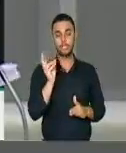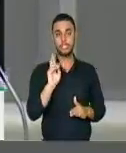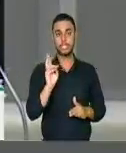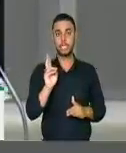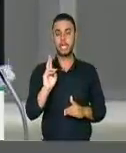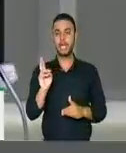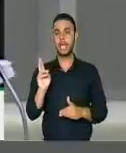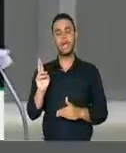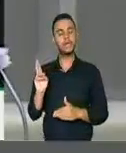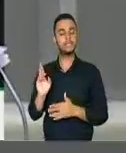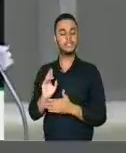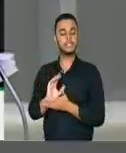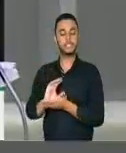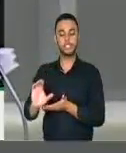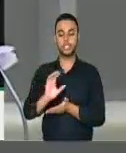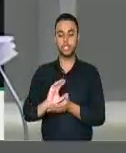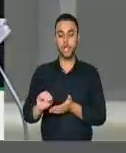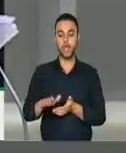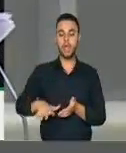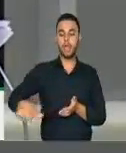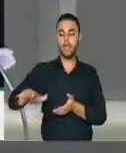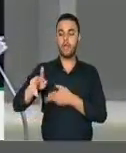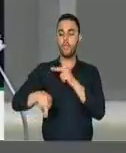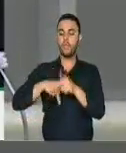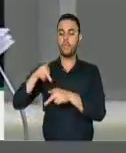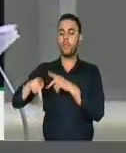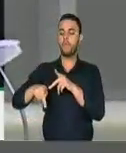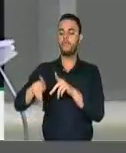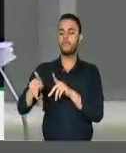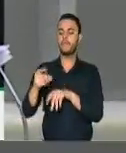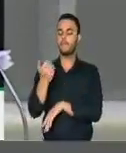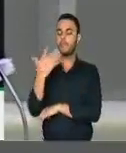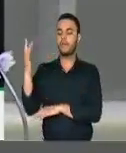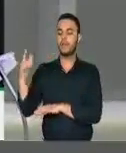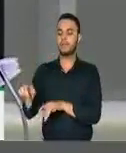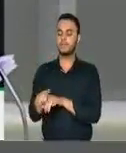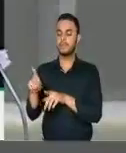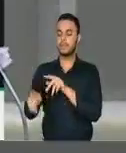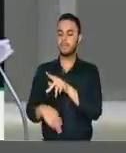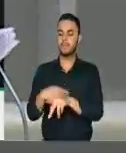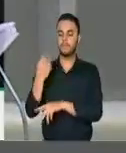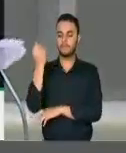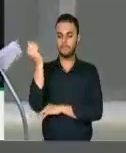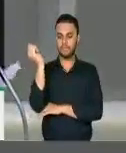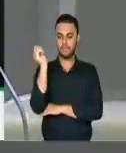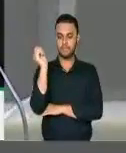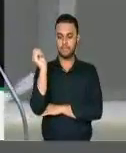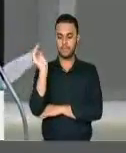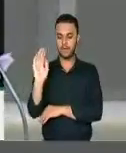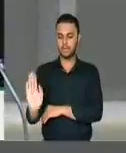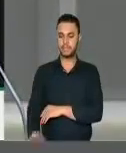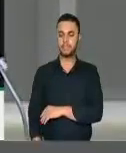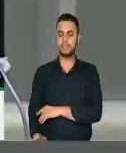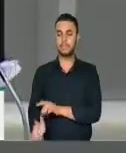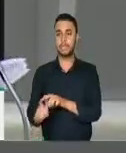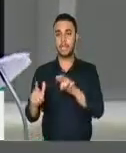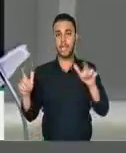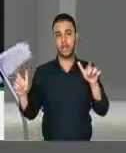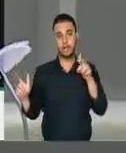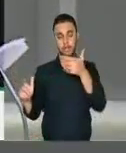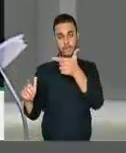para o povo da floresta, para o povo brasileiro. O aumento de 29%